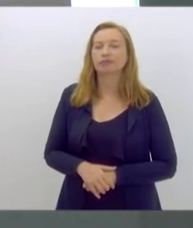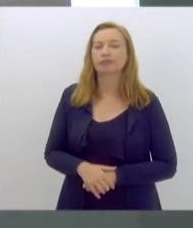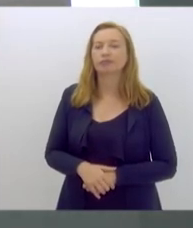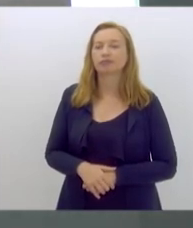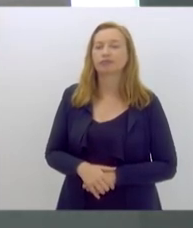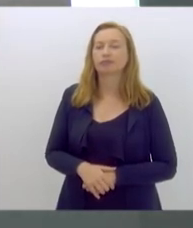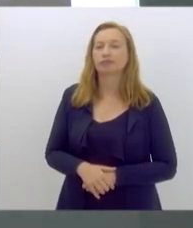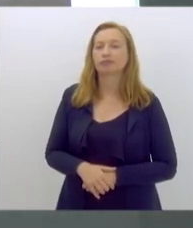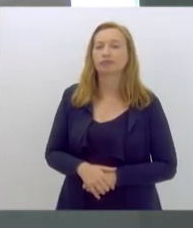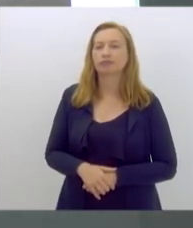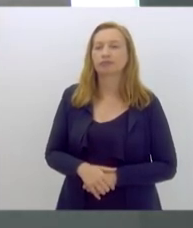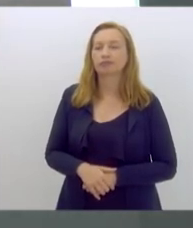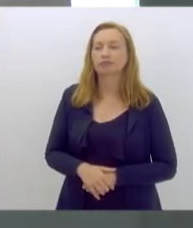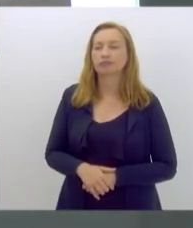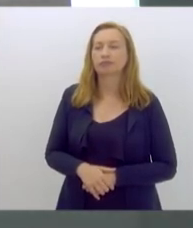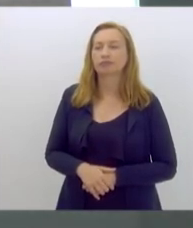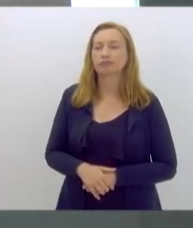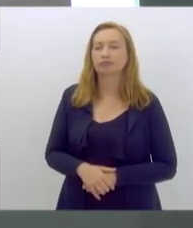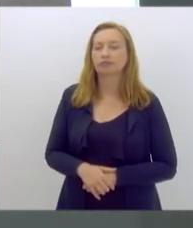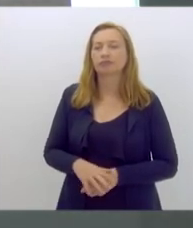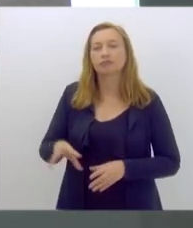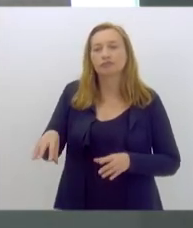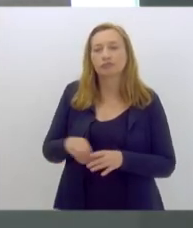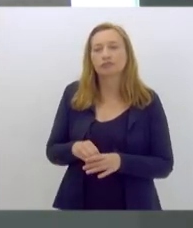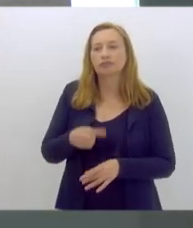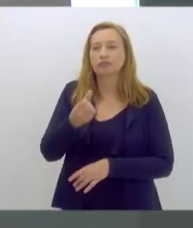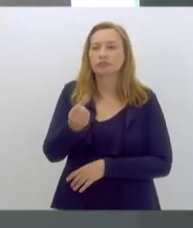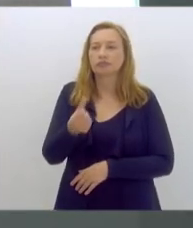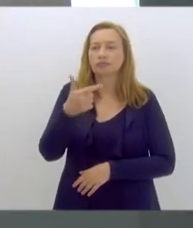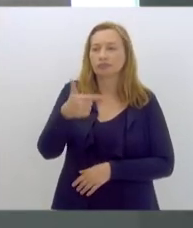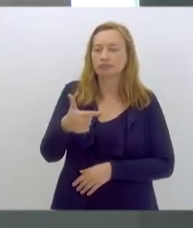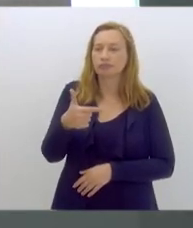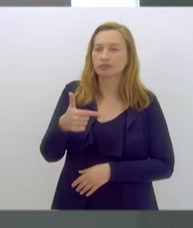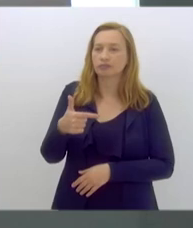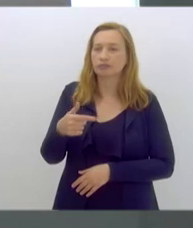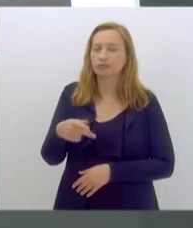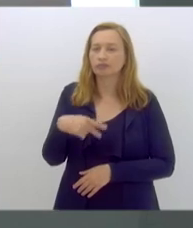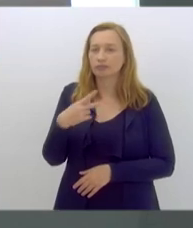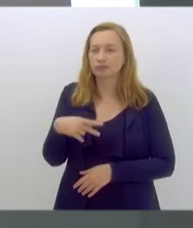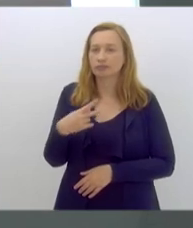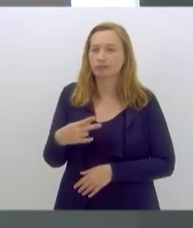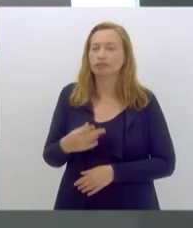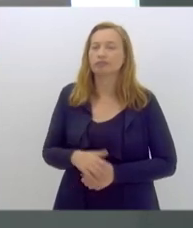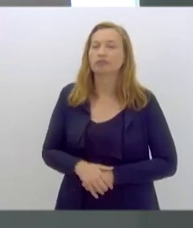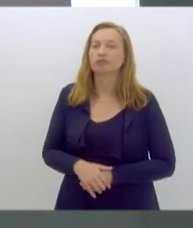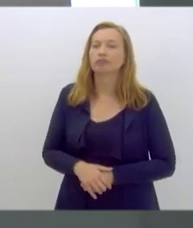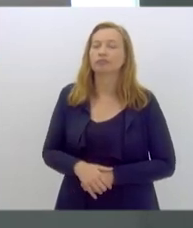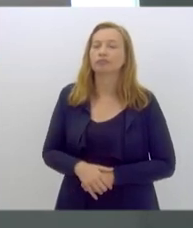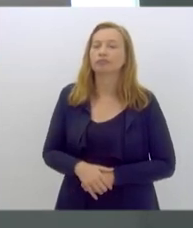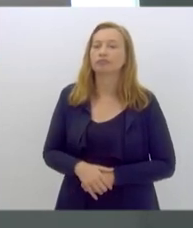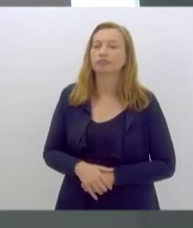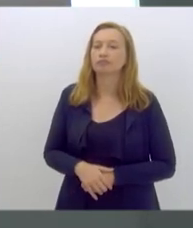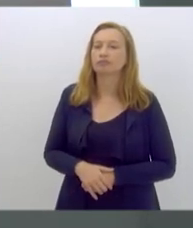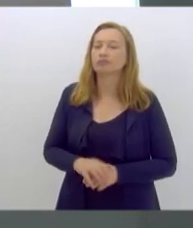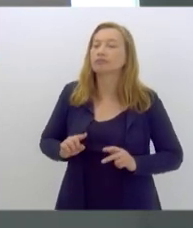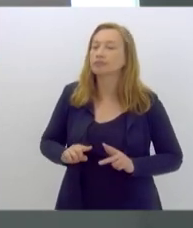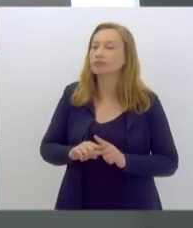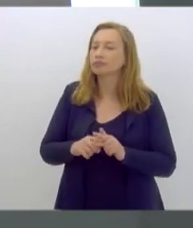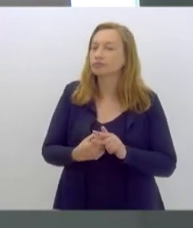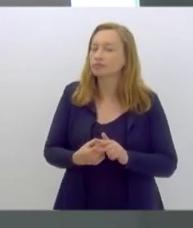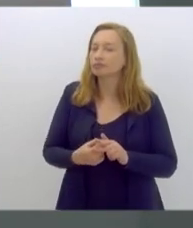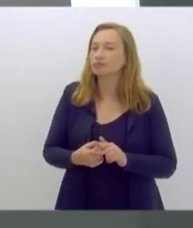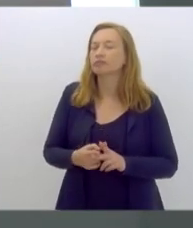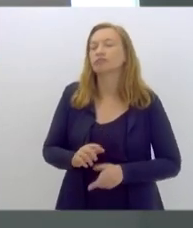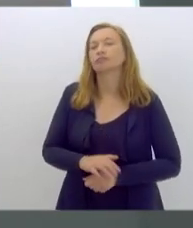mas virou dentro dos 62 previstos está contemplado o reajuste